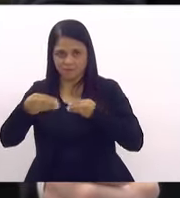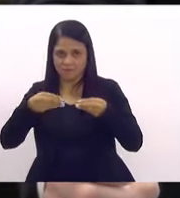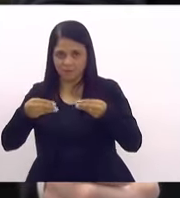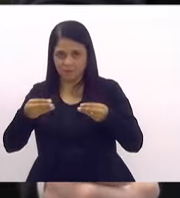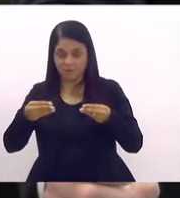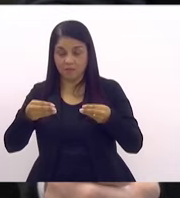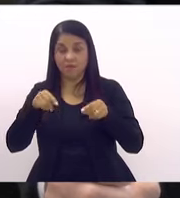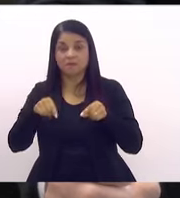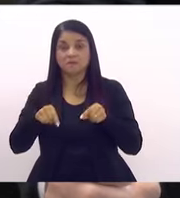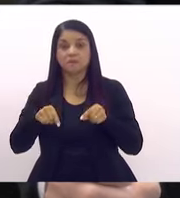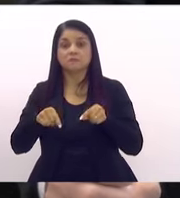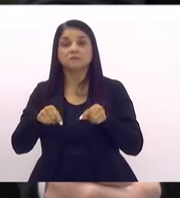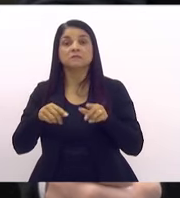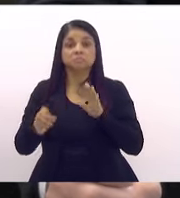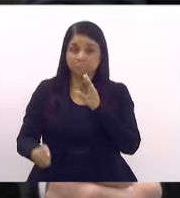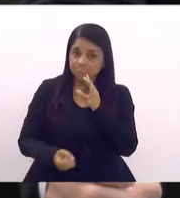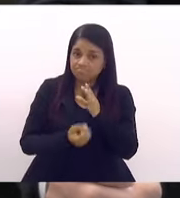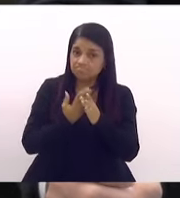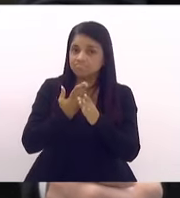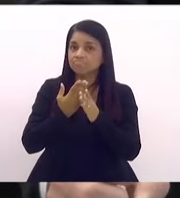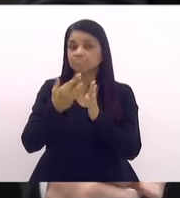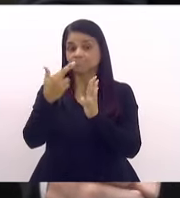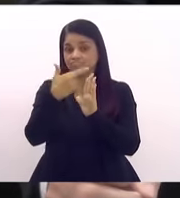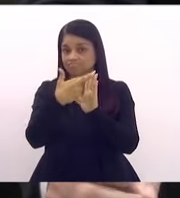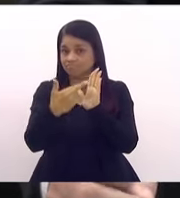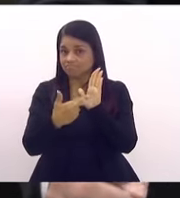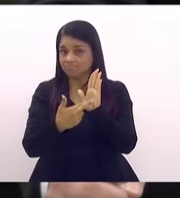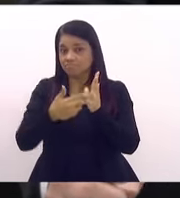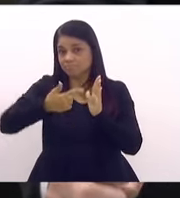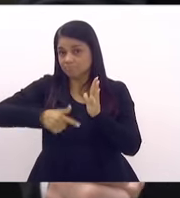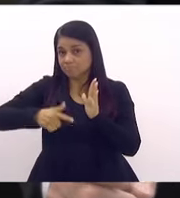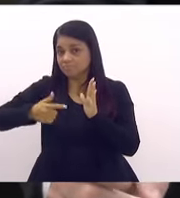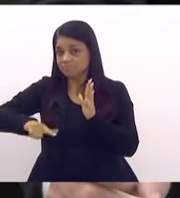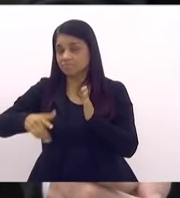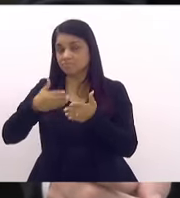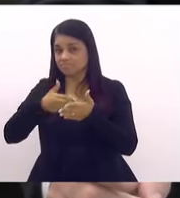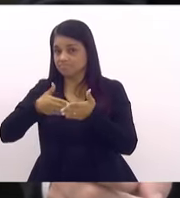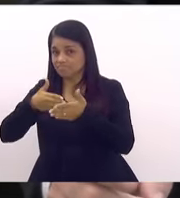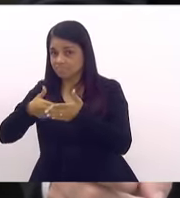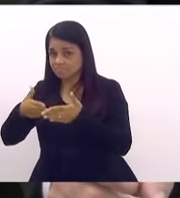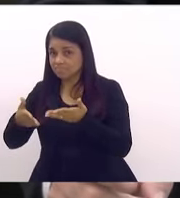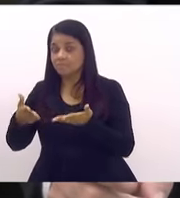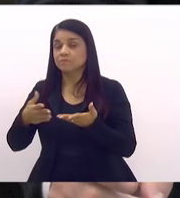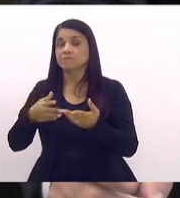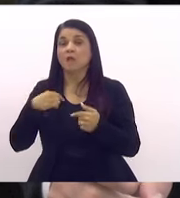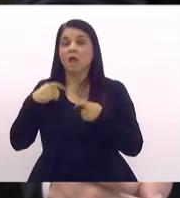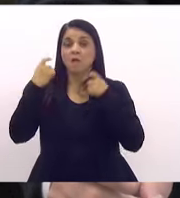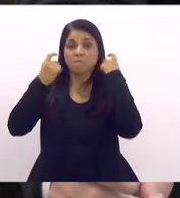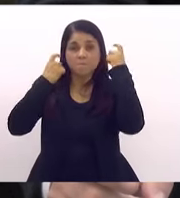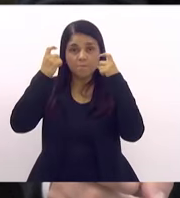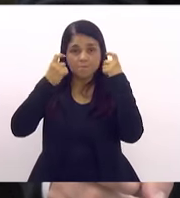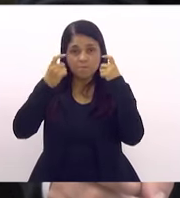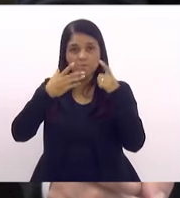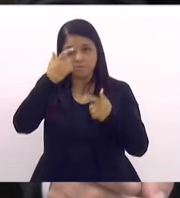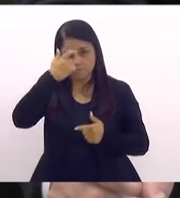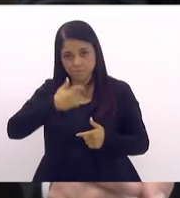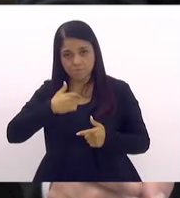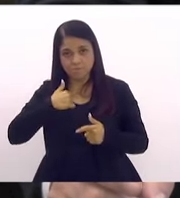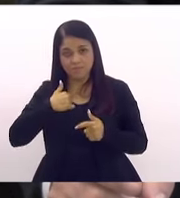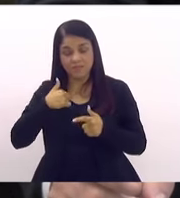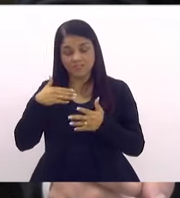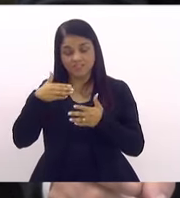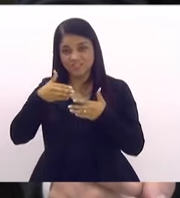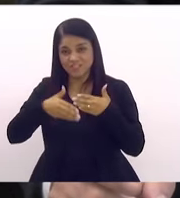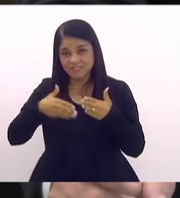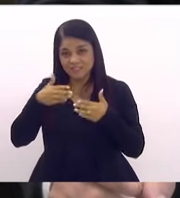podemos criar questões que são mais restritivas. Perfeito. Então, a minha preocupação, não é, em fazer essa